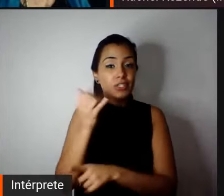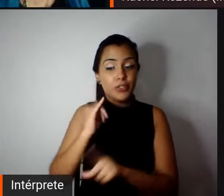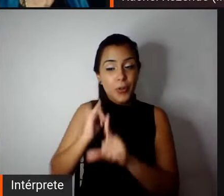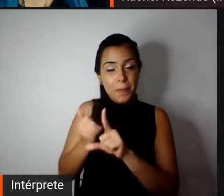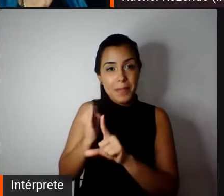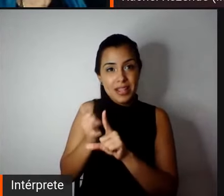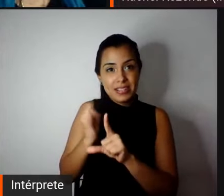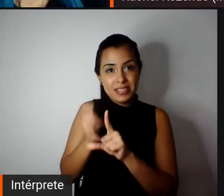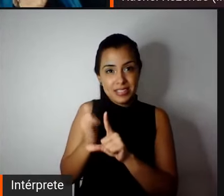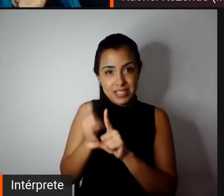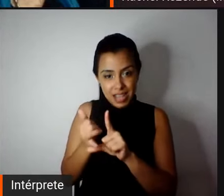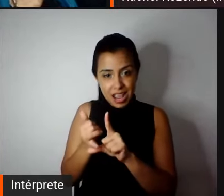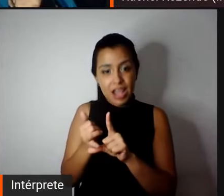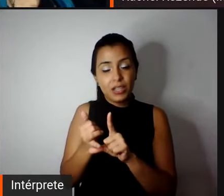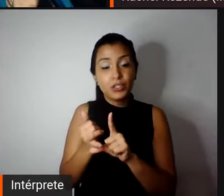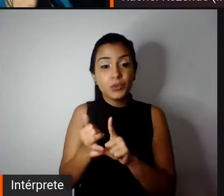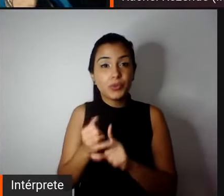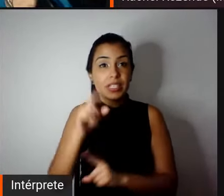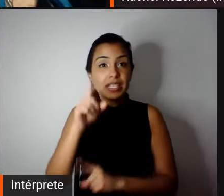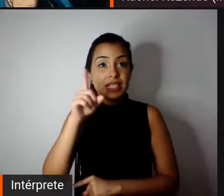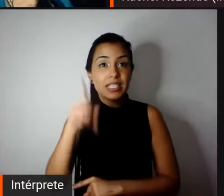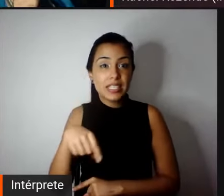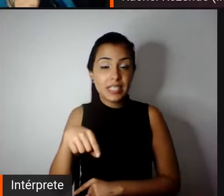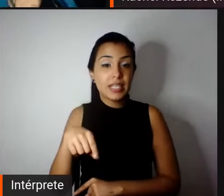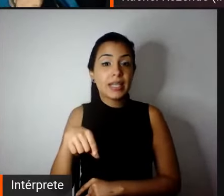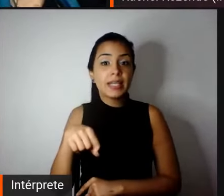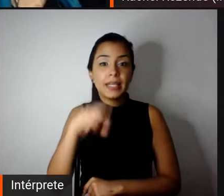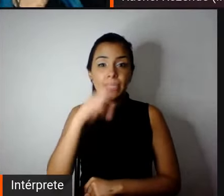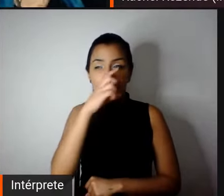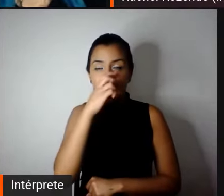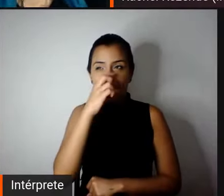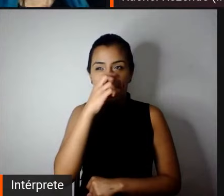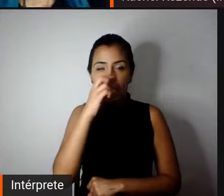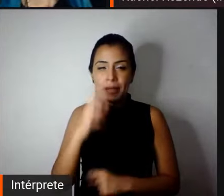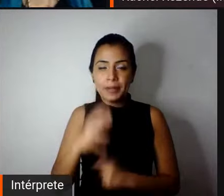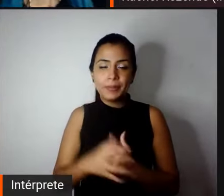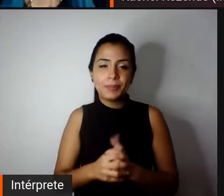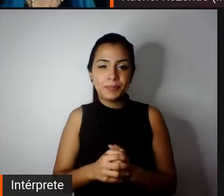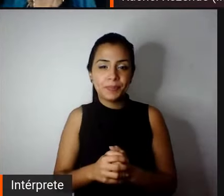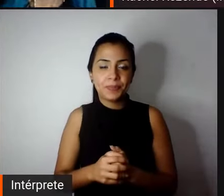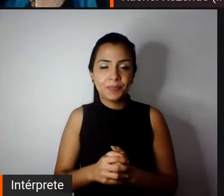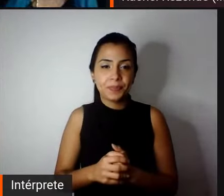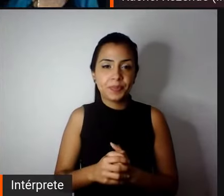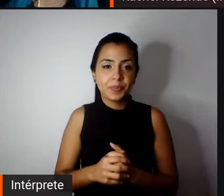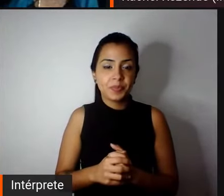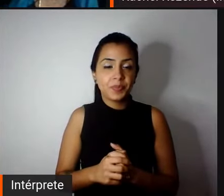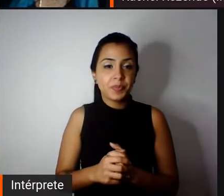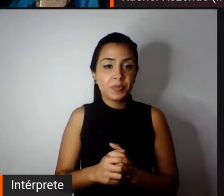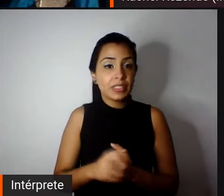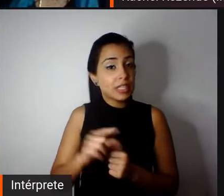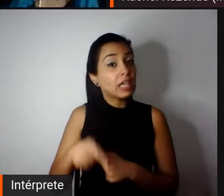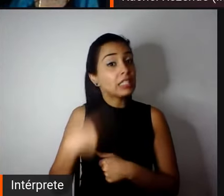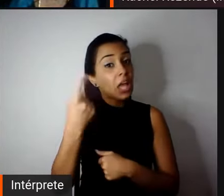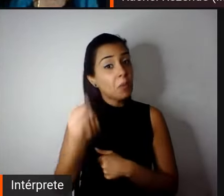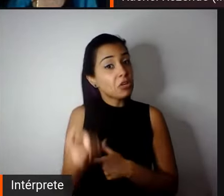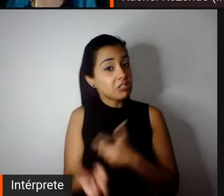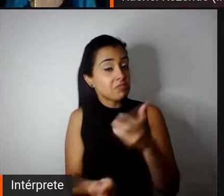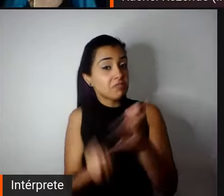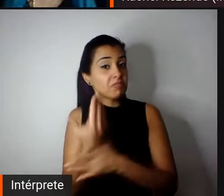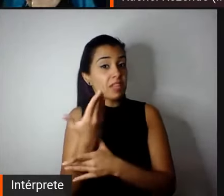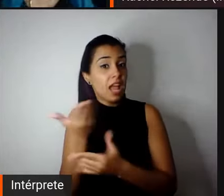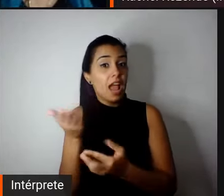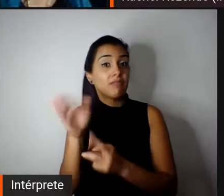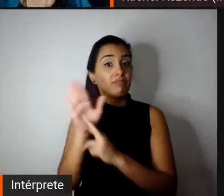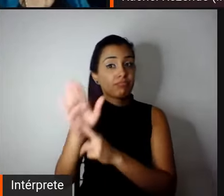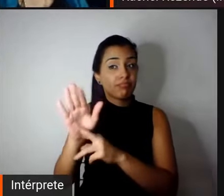de produção, mas também de criação dele, que resultaram na exposição, né, que resultaram, na verdade, na ideia